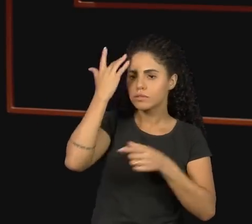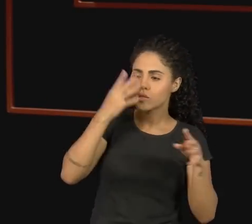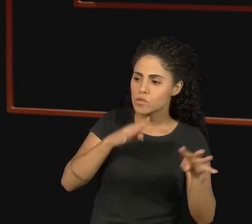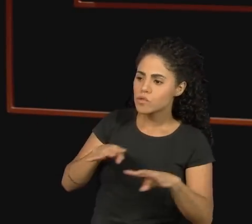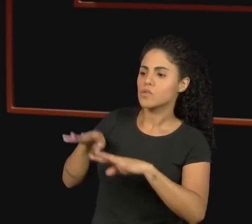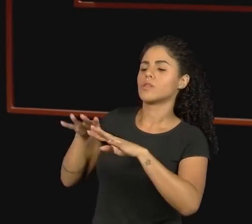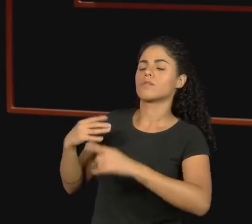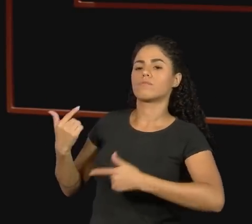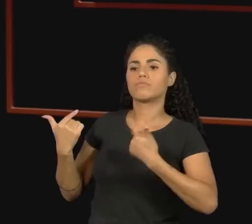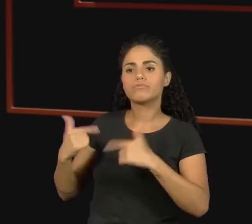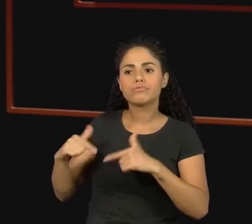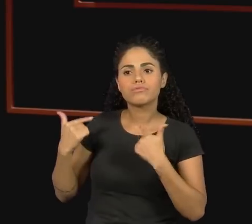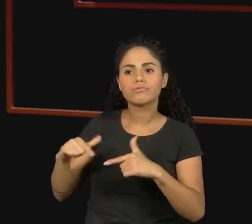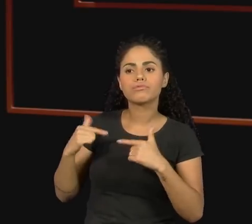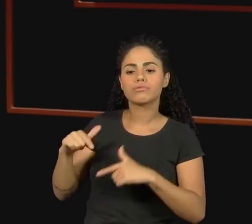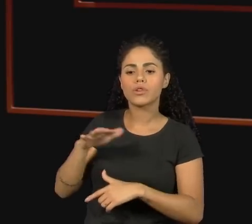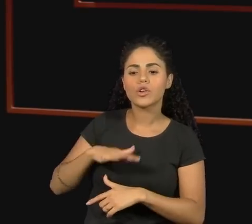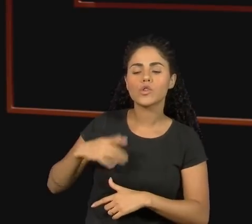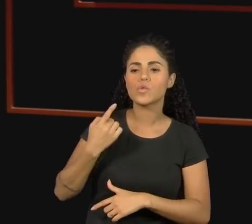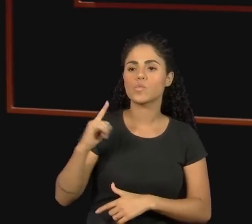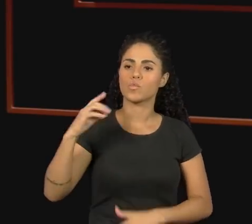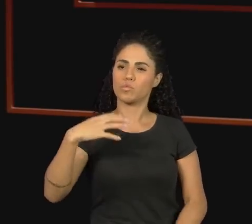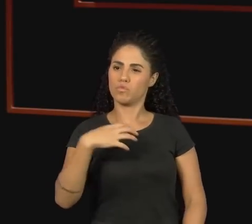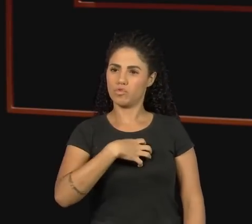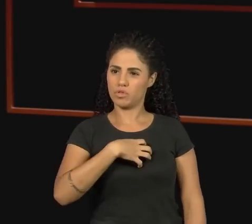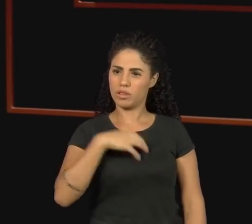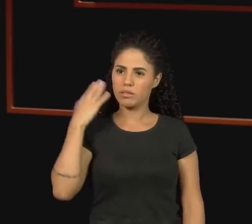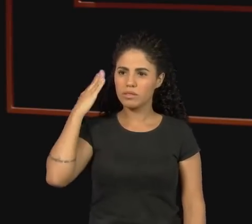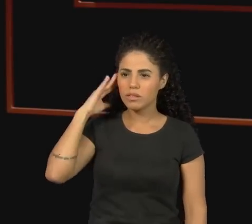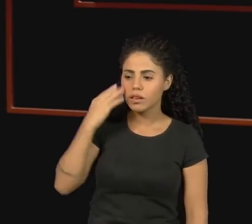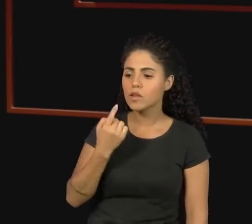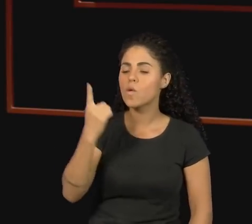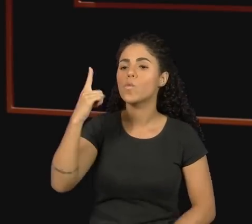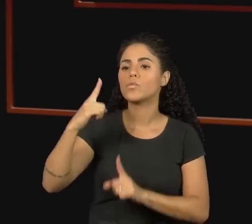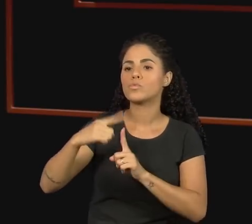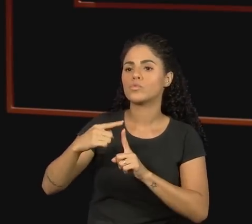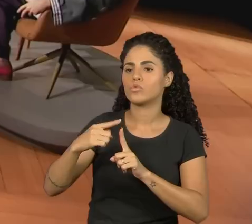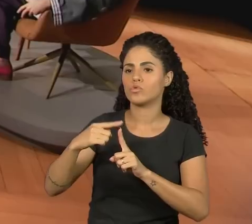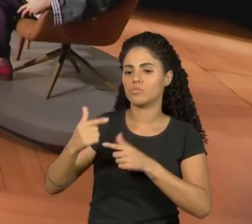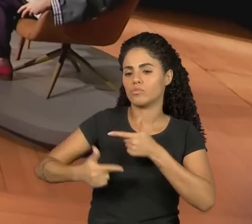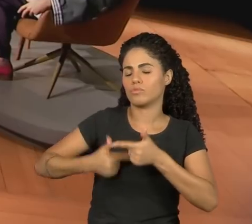a vissem em outra performance, com outro tipo de